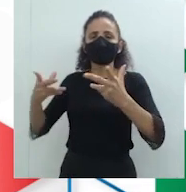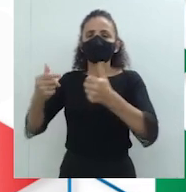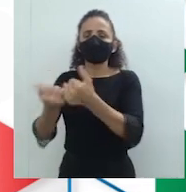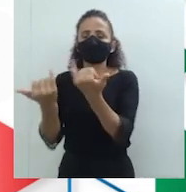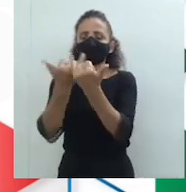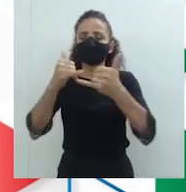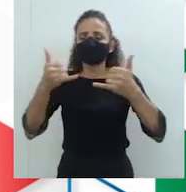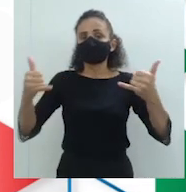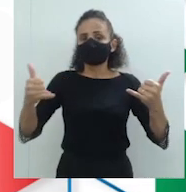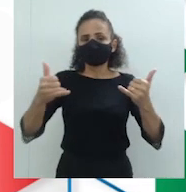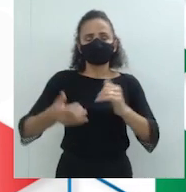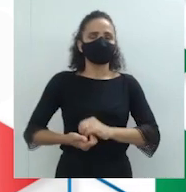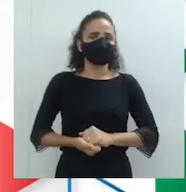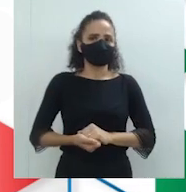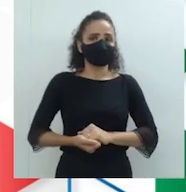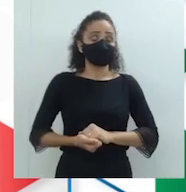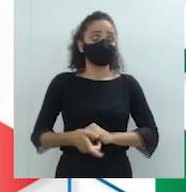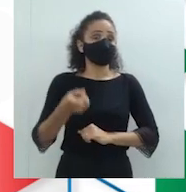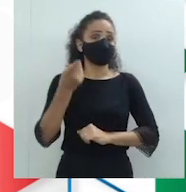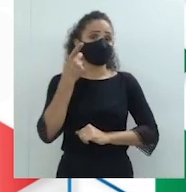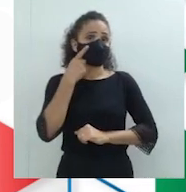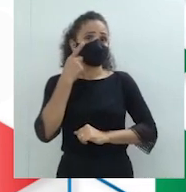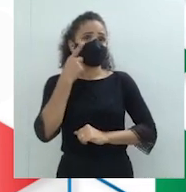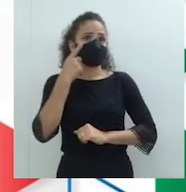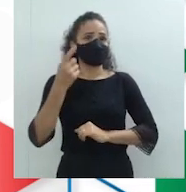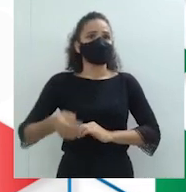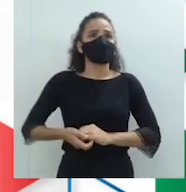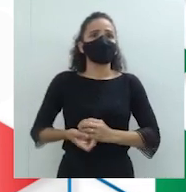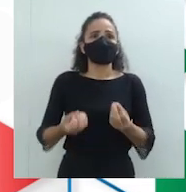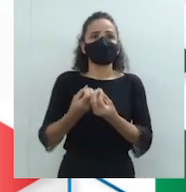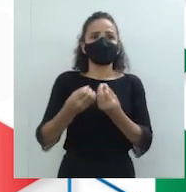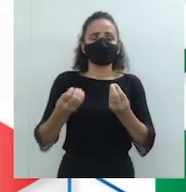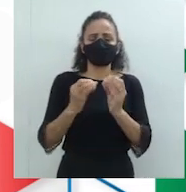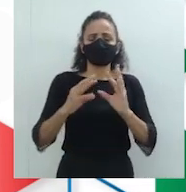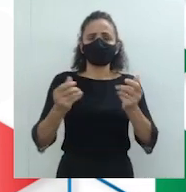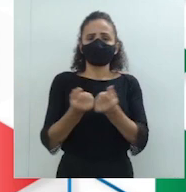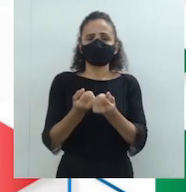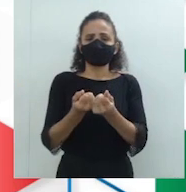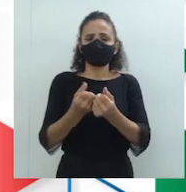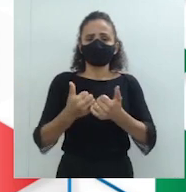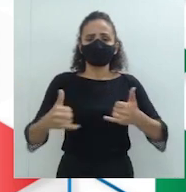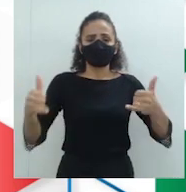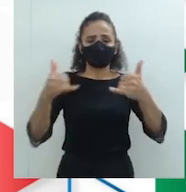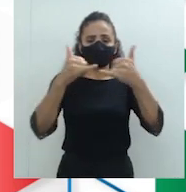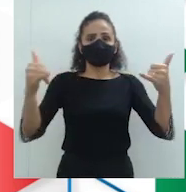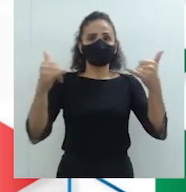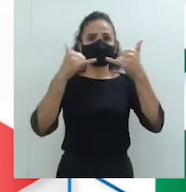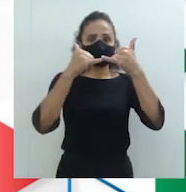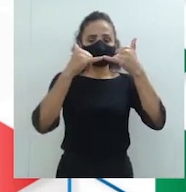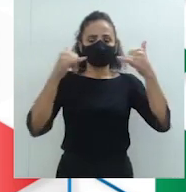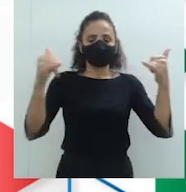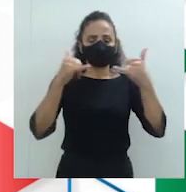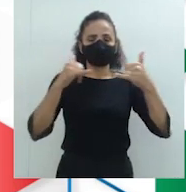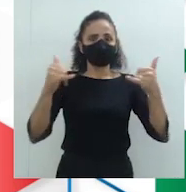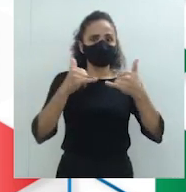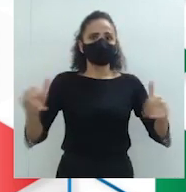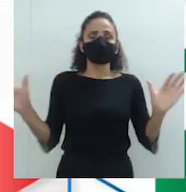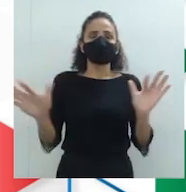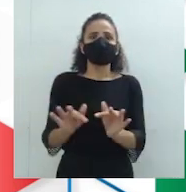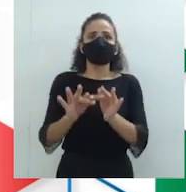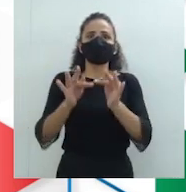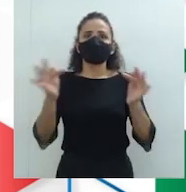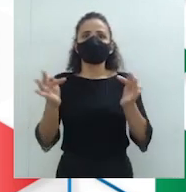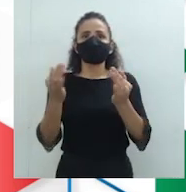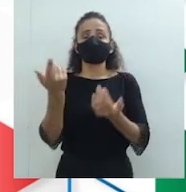energia elétrica. Bom, agora bora falar sobre um circuito elétrico simples.